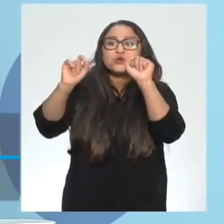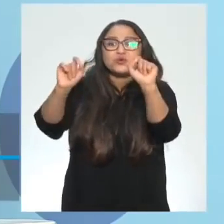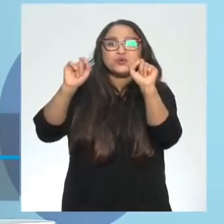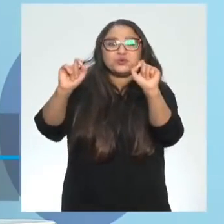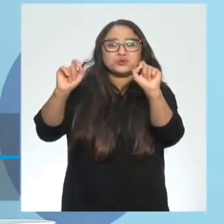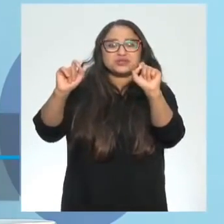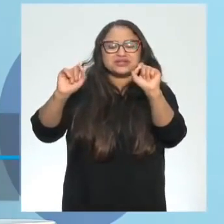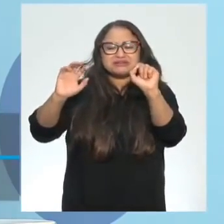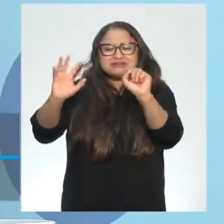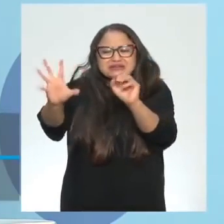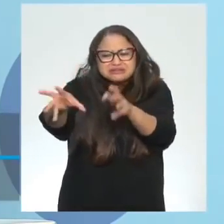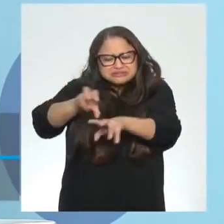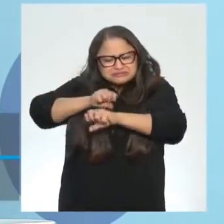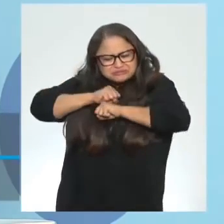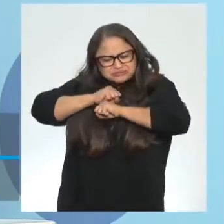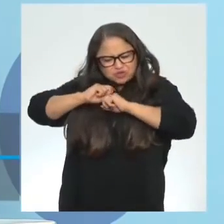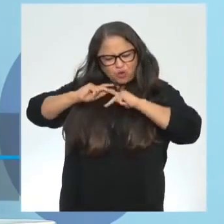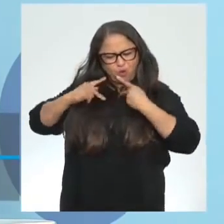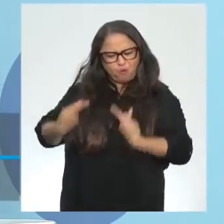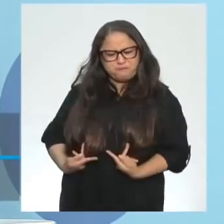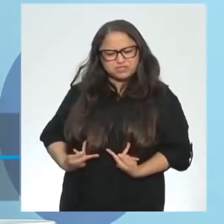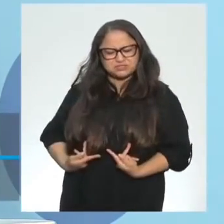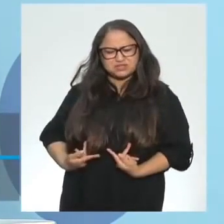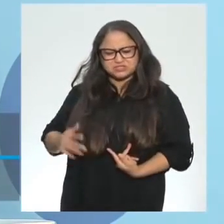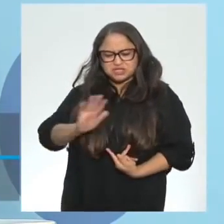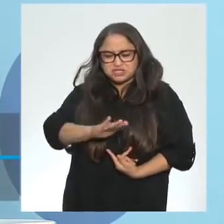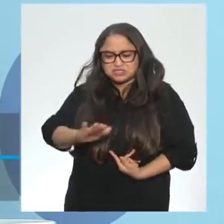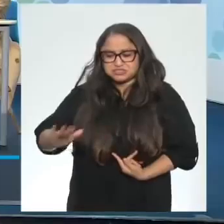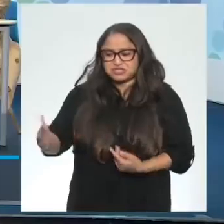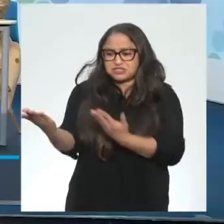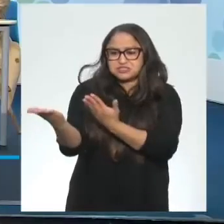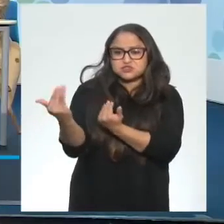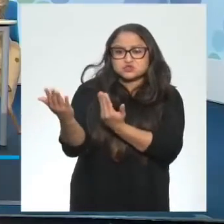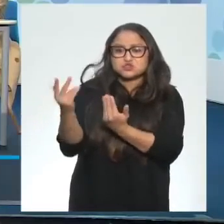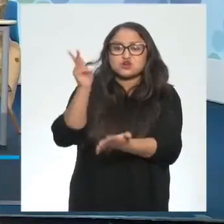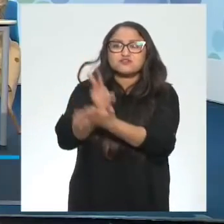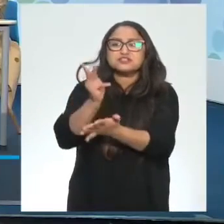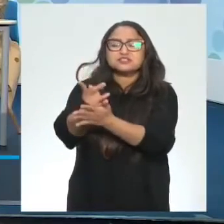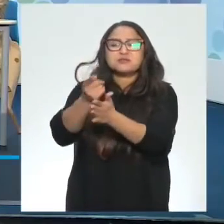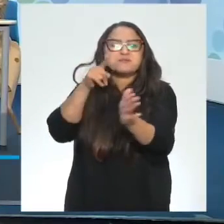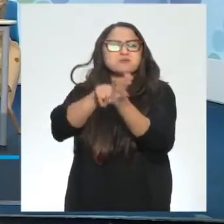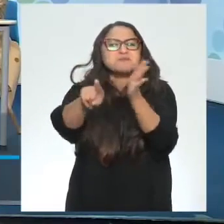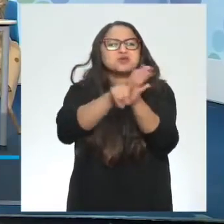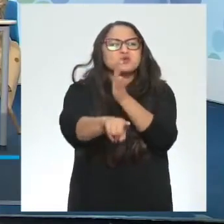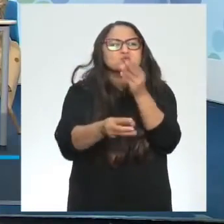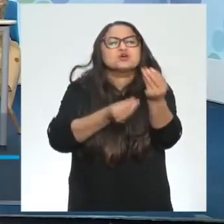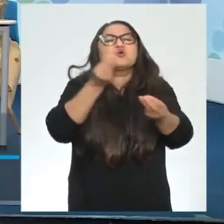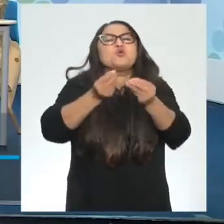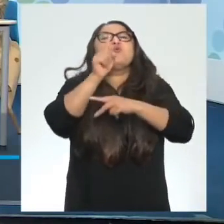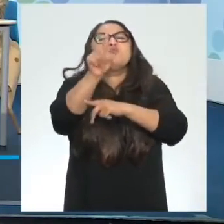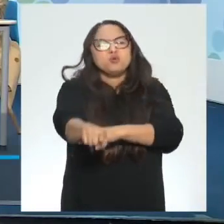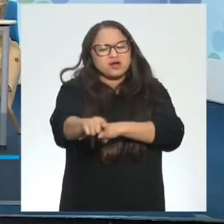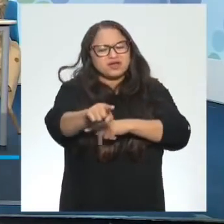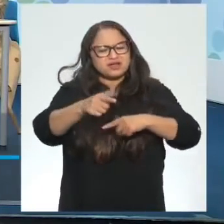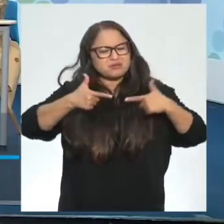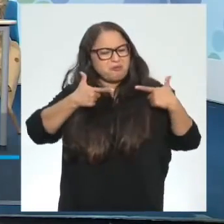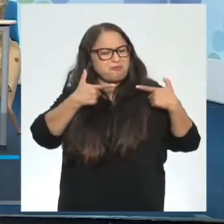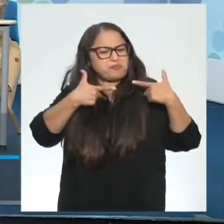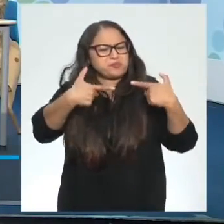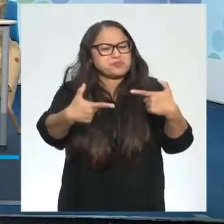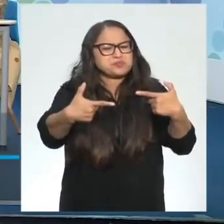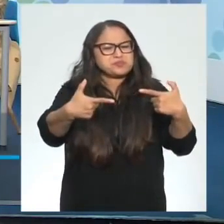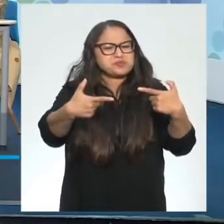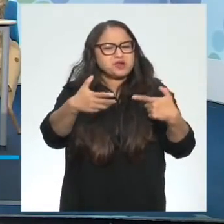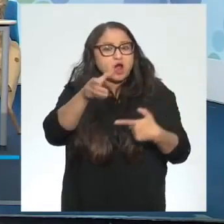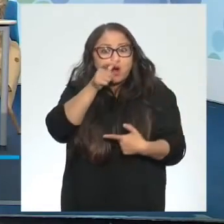trazer a humanidade de volta. As crianças, os adolescentes, eles ficam se perguntando, né, professor Carlos, como que é a guerra? Eles têm curiosidade